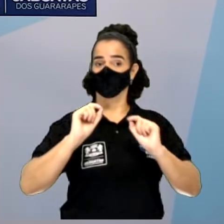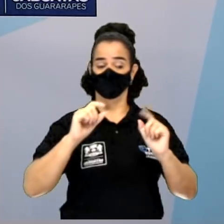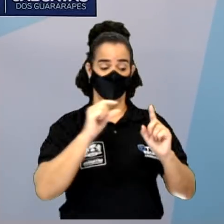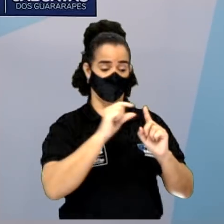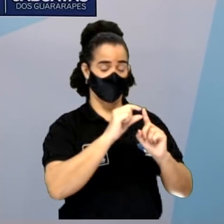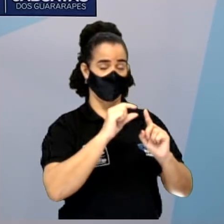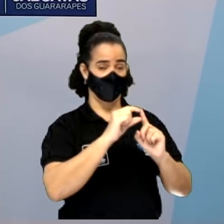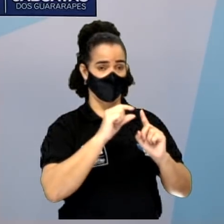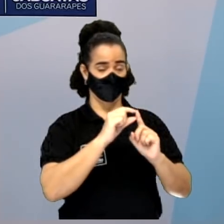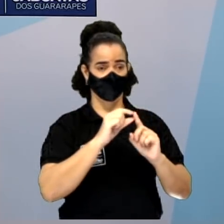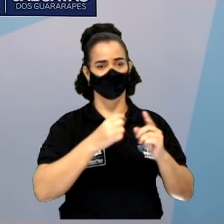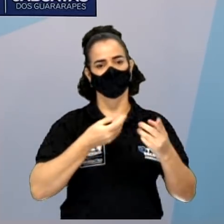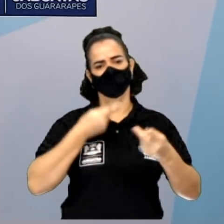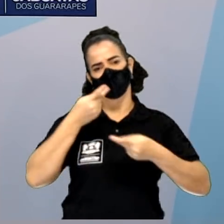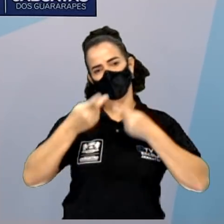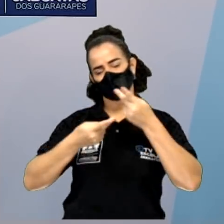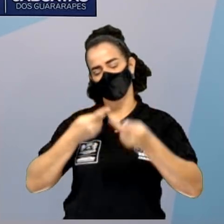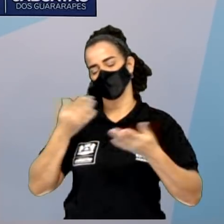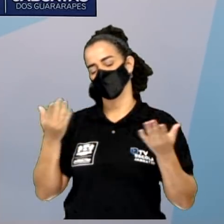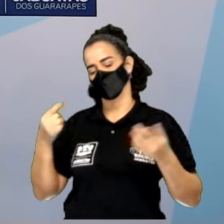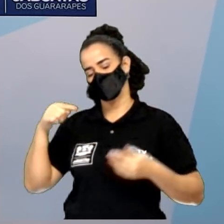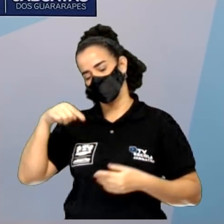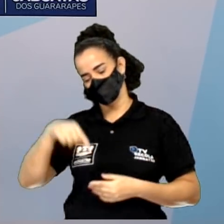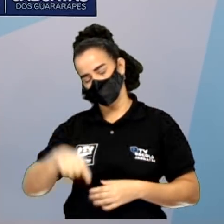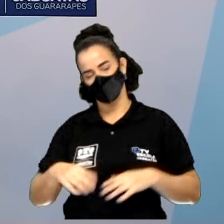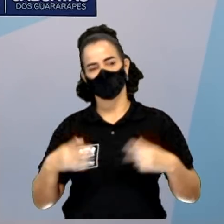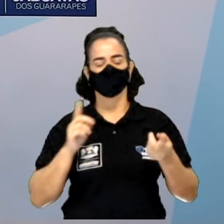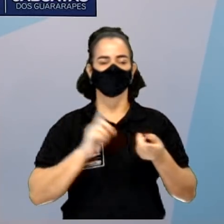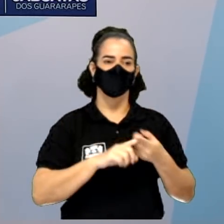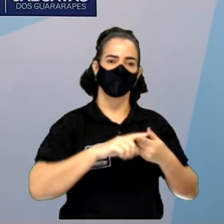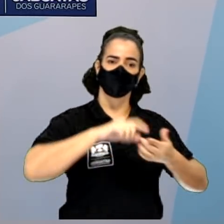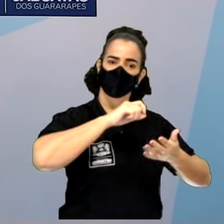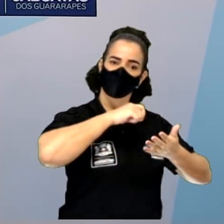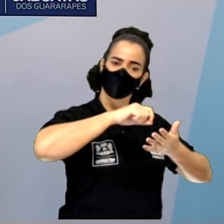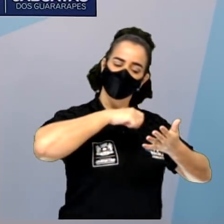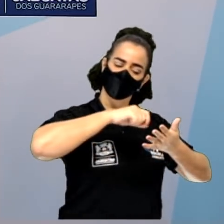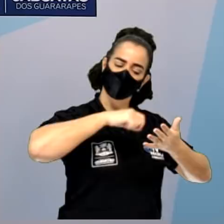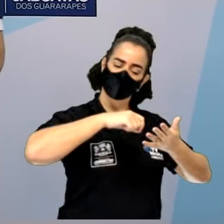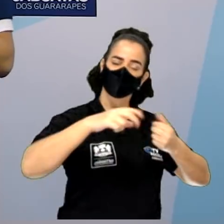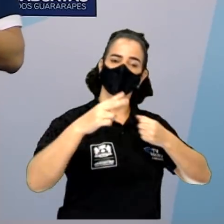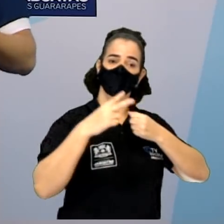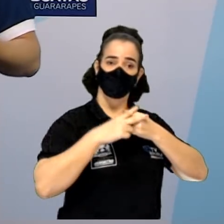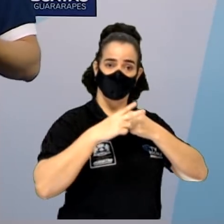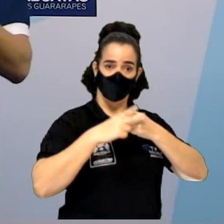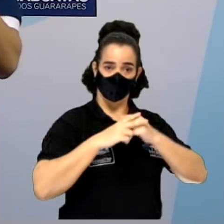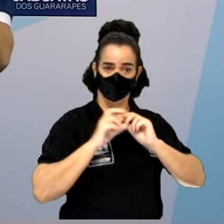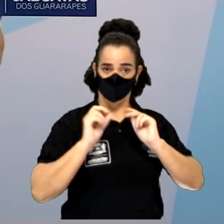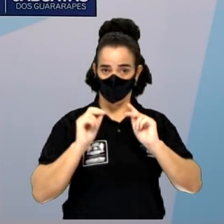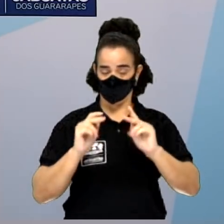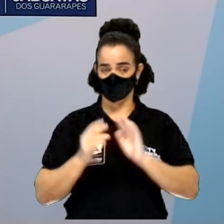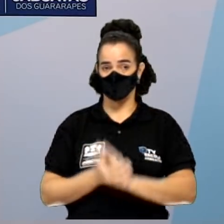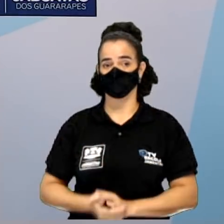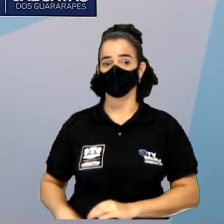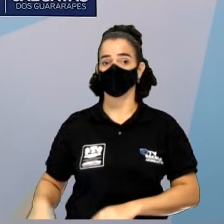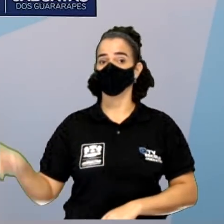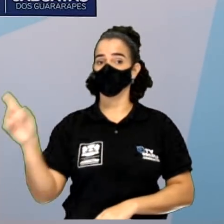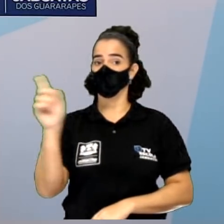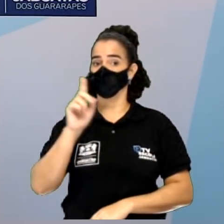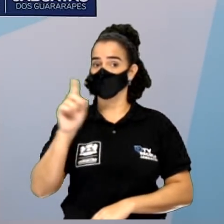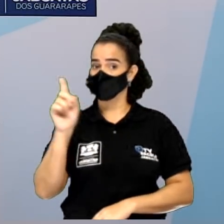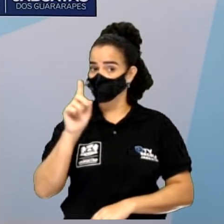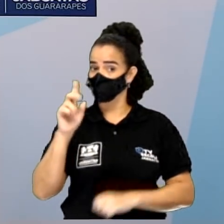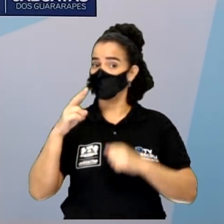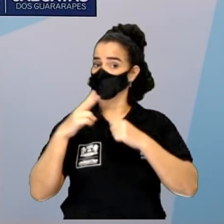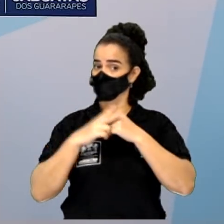mesmo o que aparece escrito, mostram para a gente exemplos de textos verbais. Os textos não verbais são aqueles